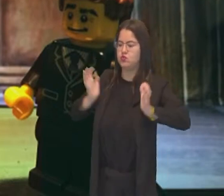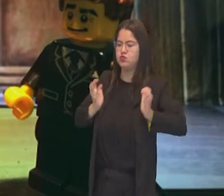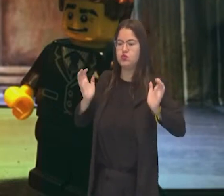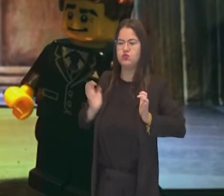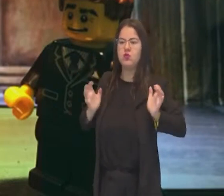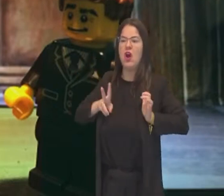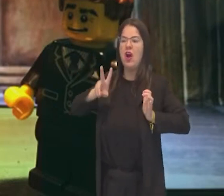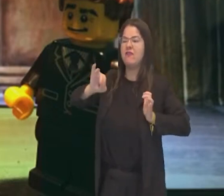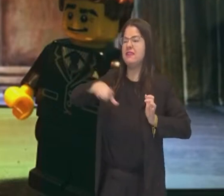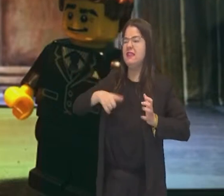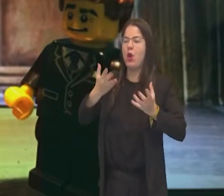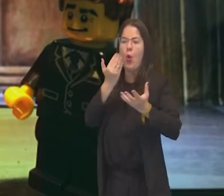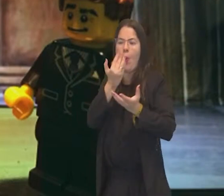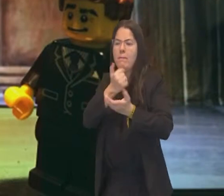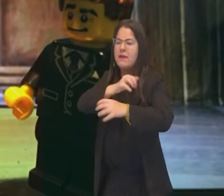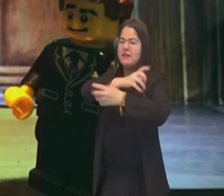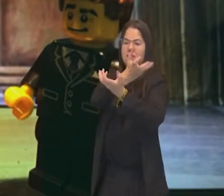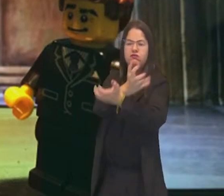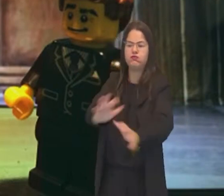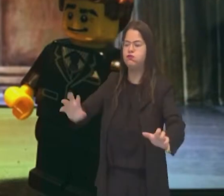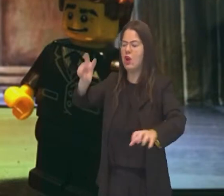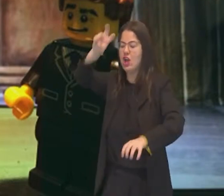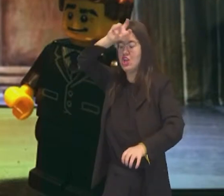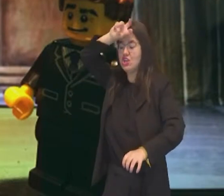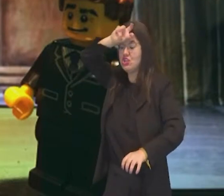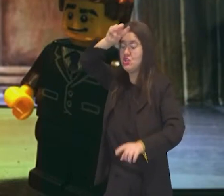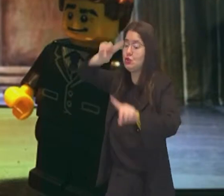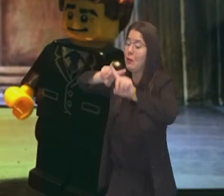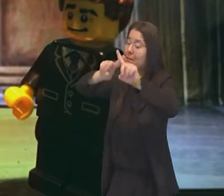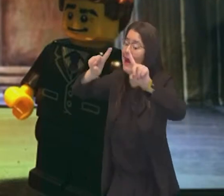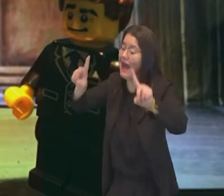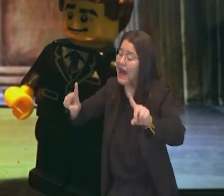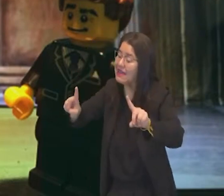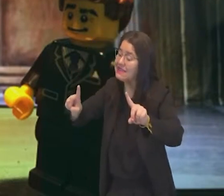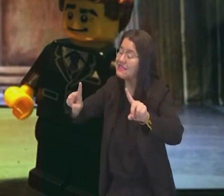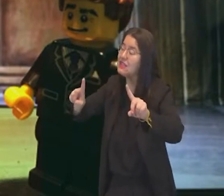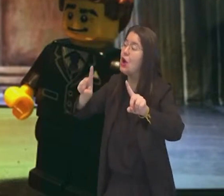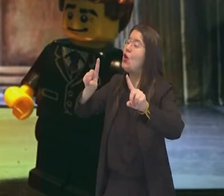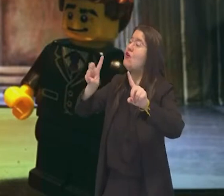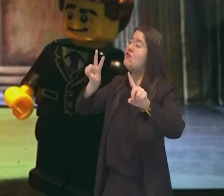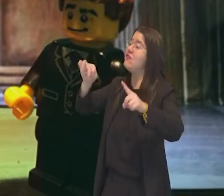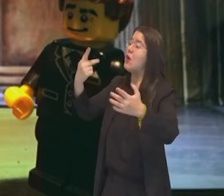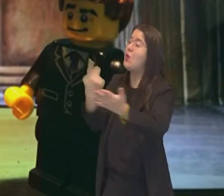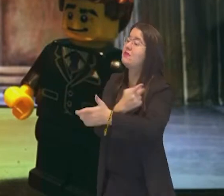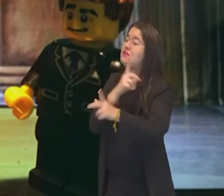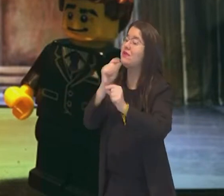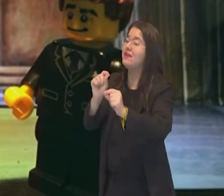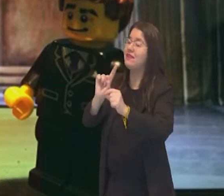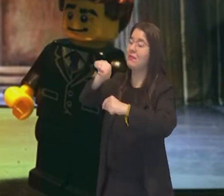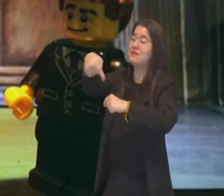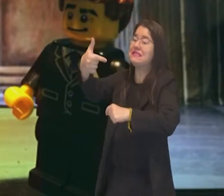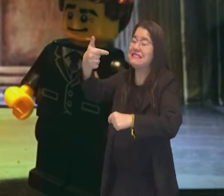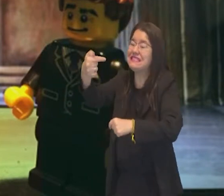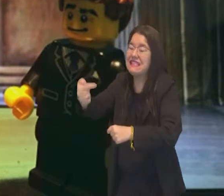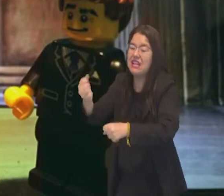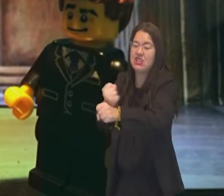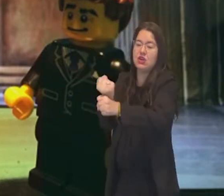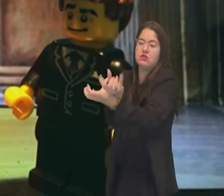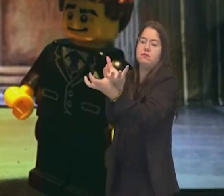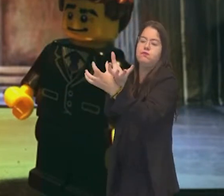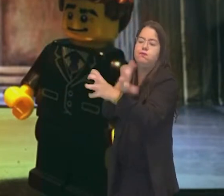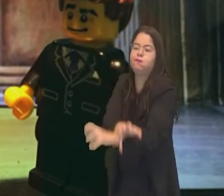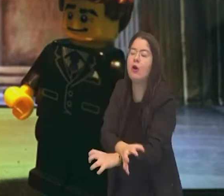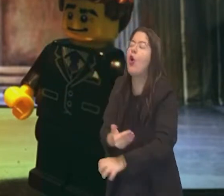no Egito, vai ser maravilhoso, mas depois virão 7 anos de escassez,